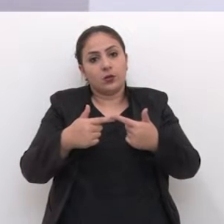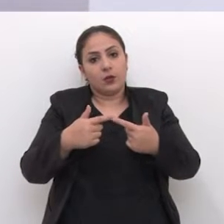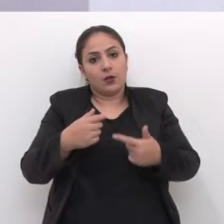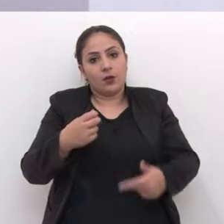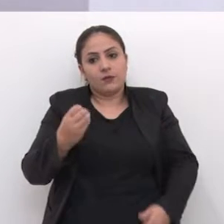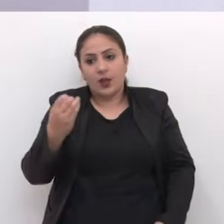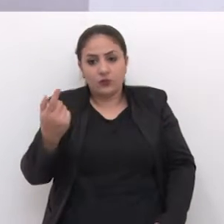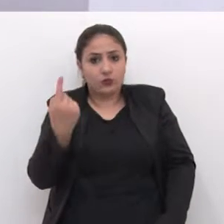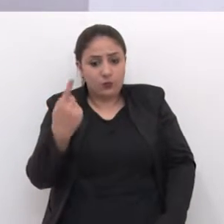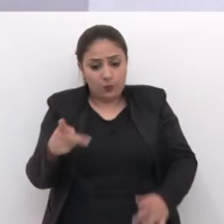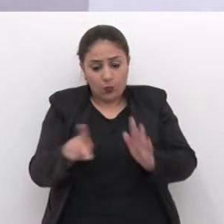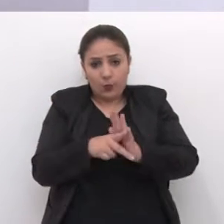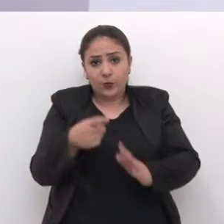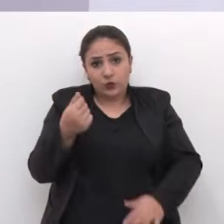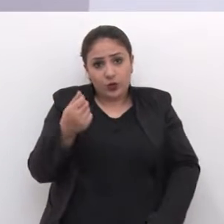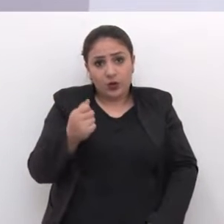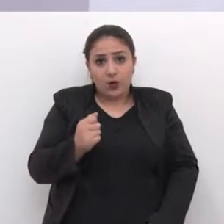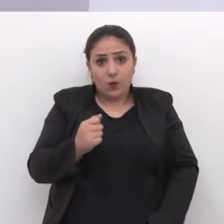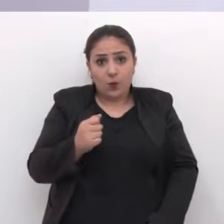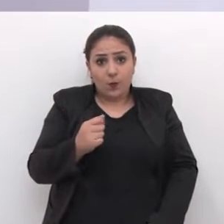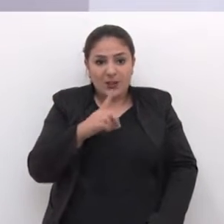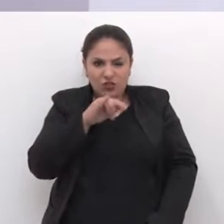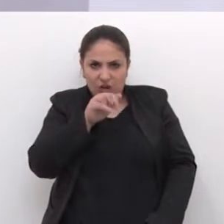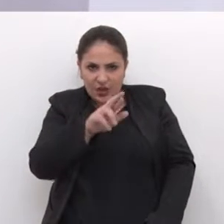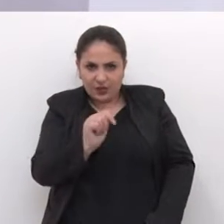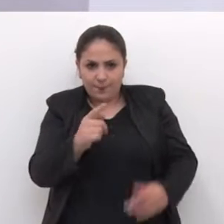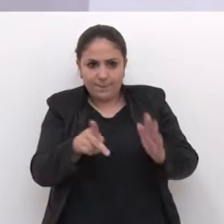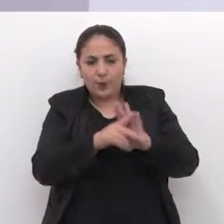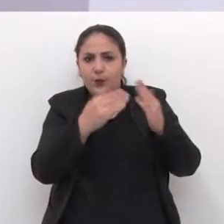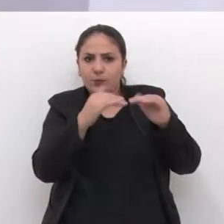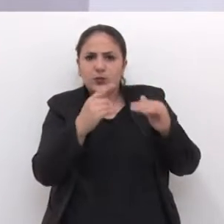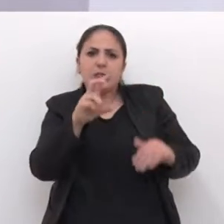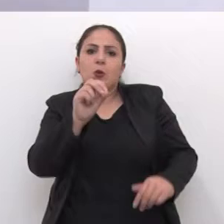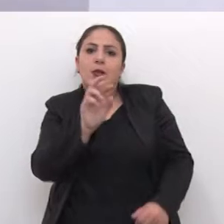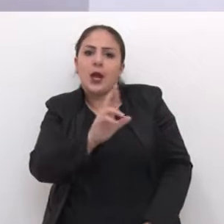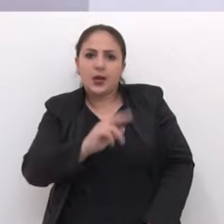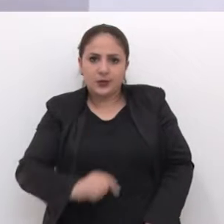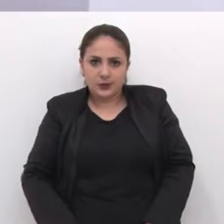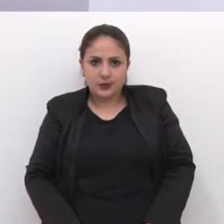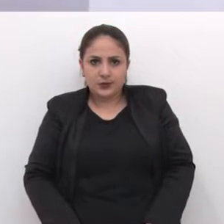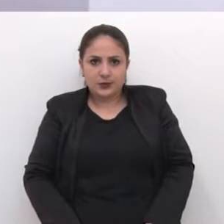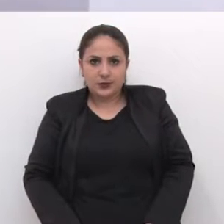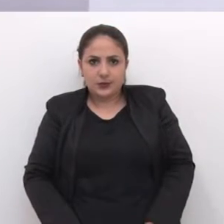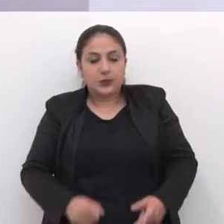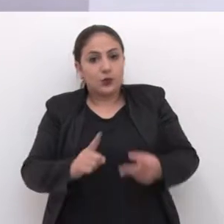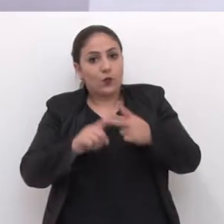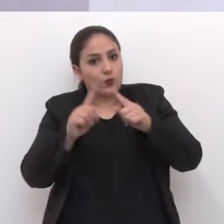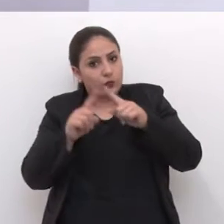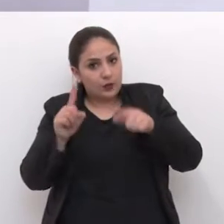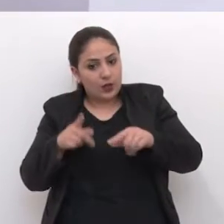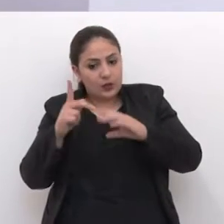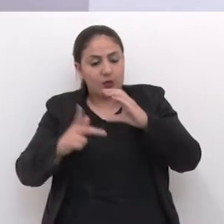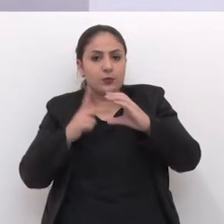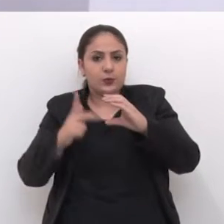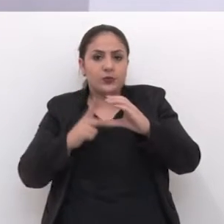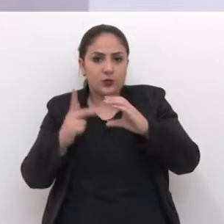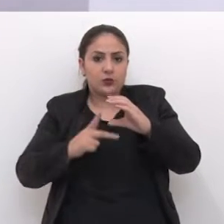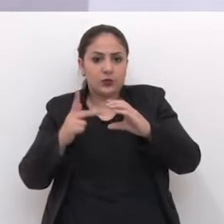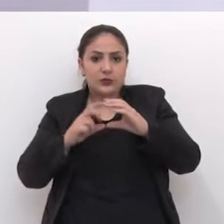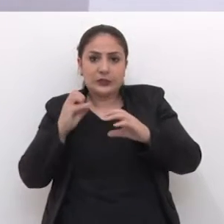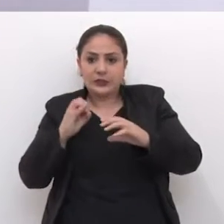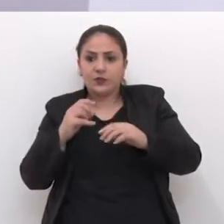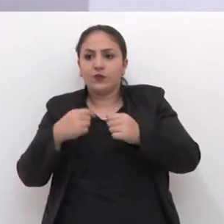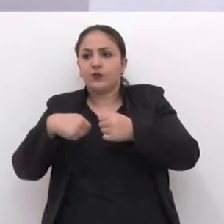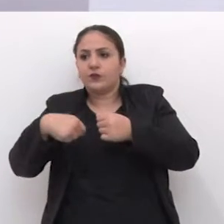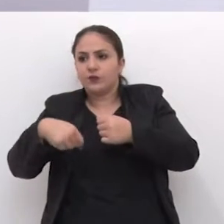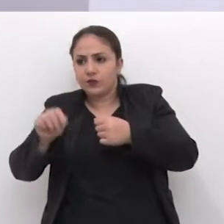viaje com o teu dinheiro. Uma diária de um caminhoneiro hoje custa R$50, no máximo. Uma diária de um funcionário aqui da Câmara, quando